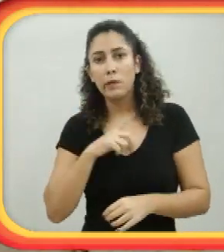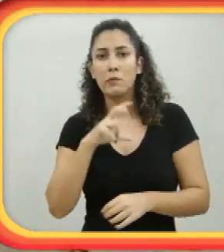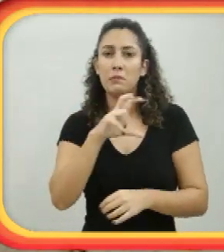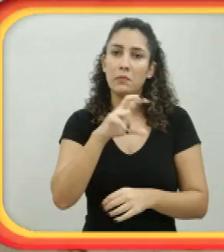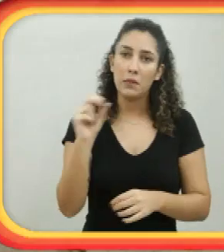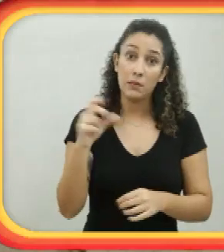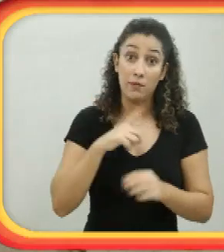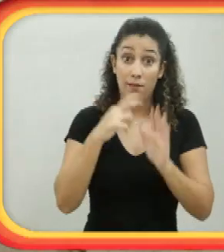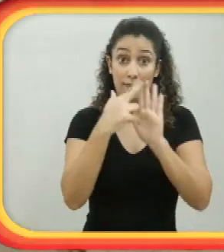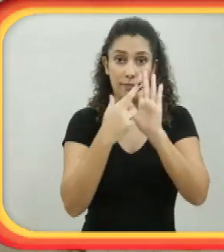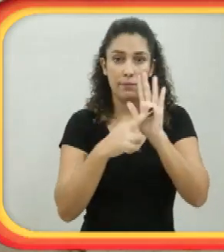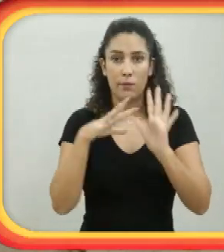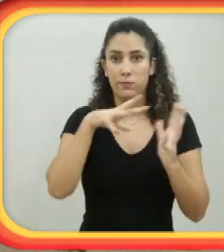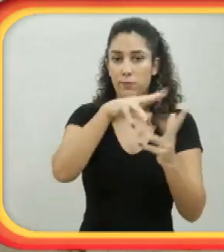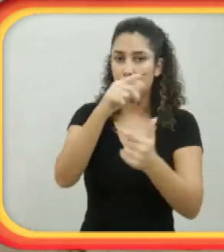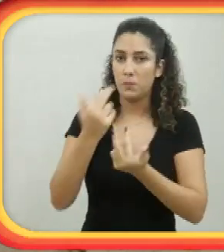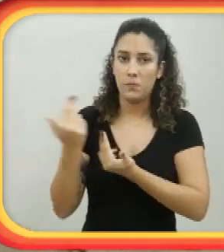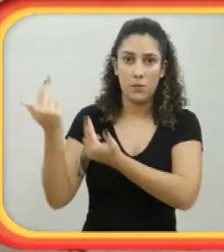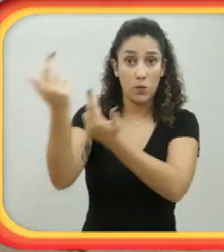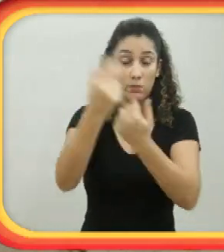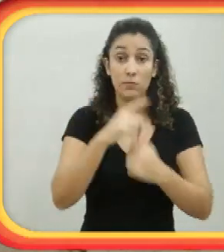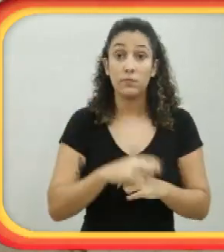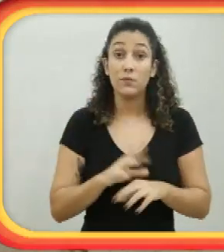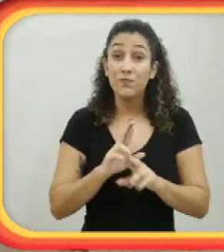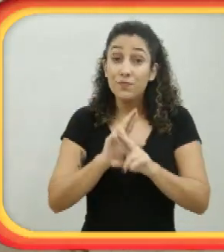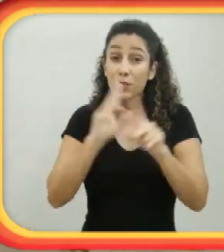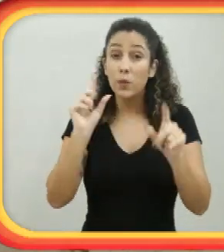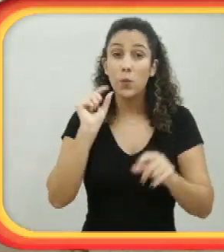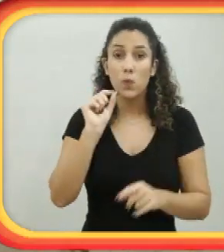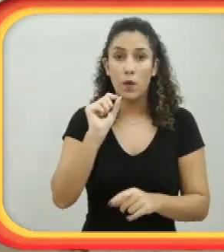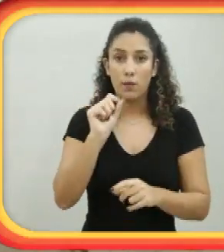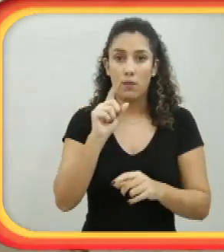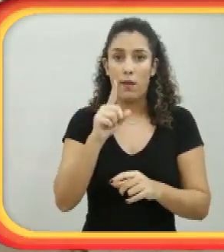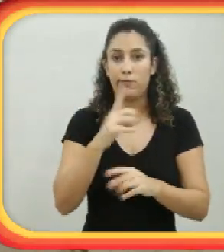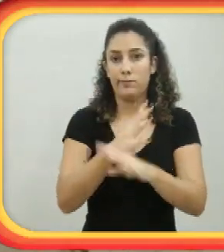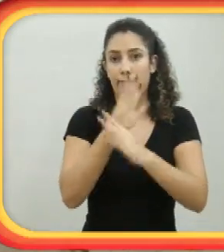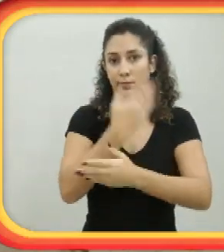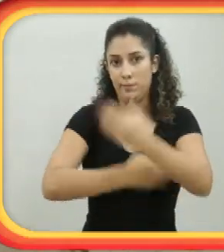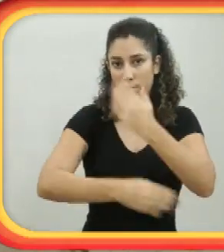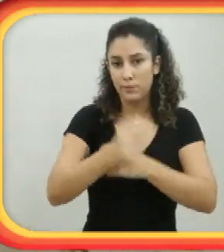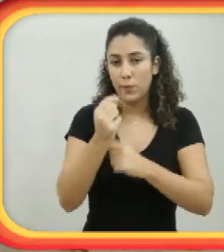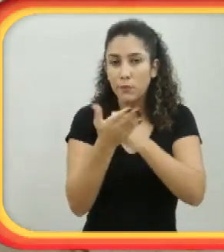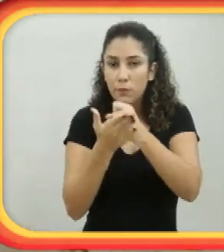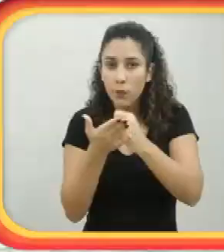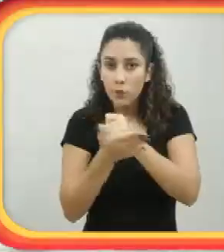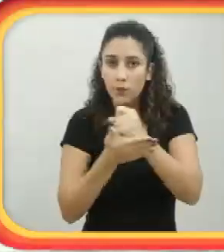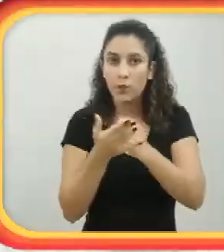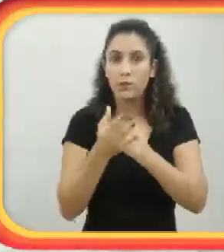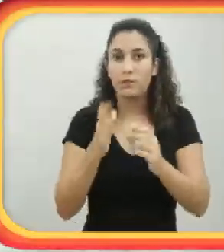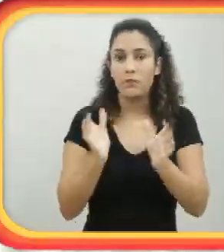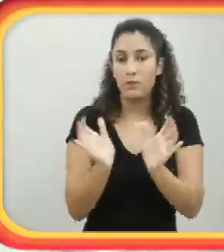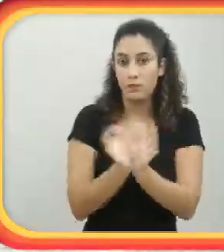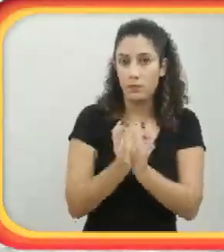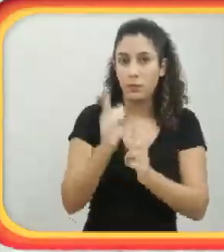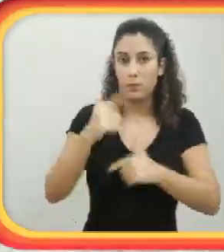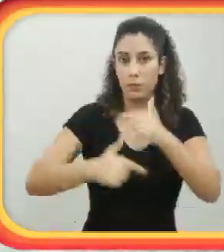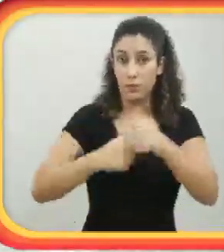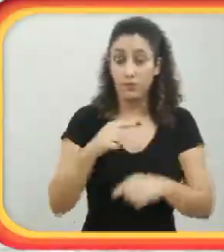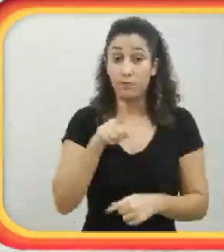A diferença que vai ter para a paracanoagem é em função das categorias funcionais. Você precisa ter realmente categorias